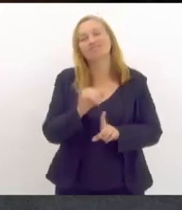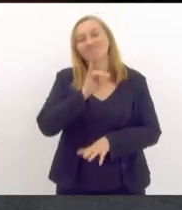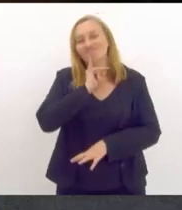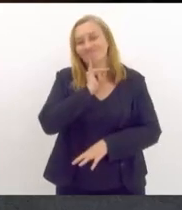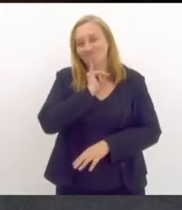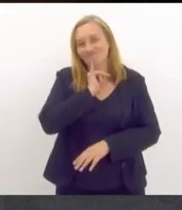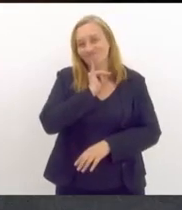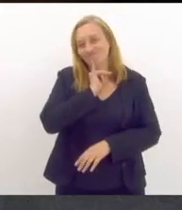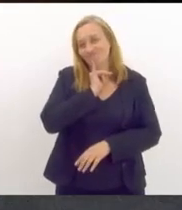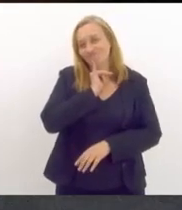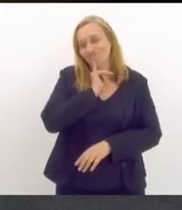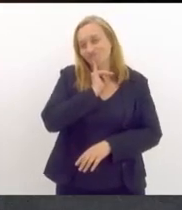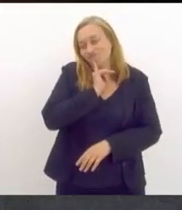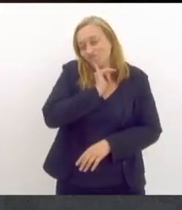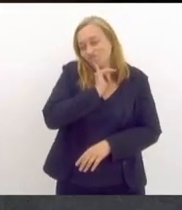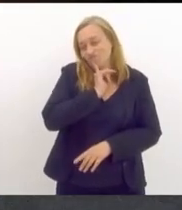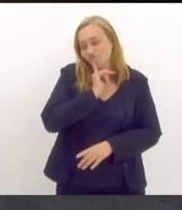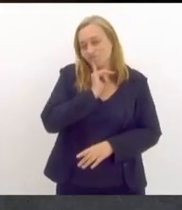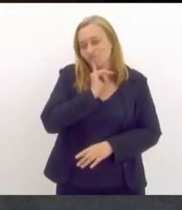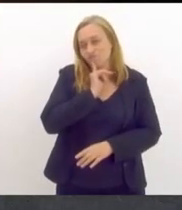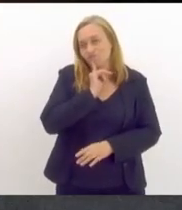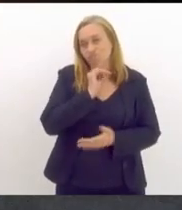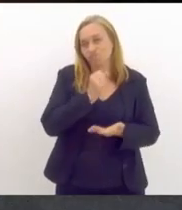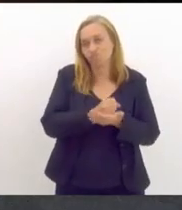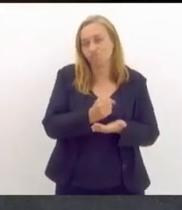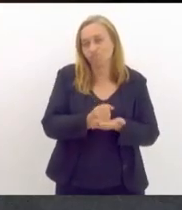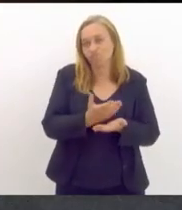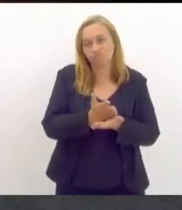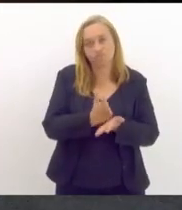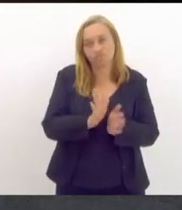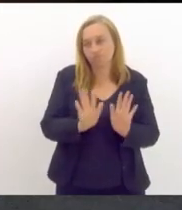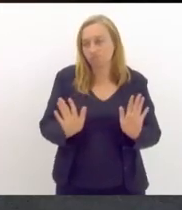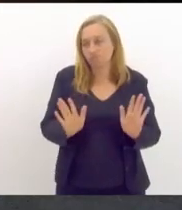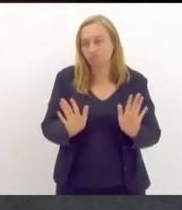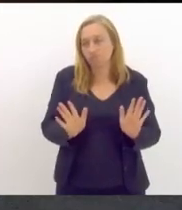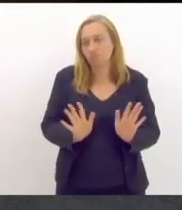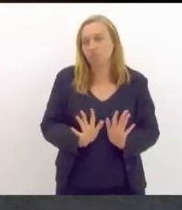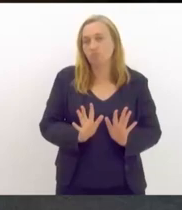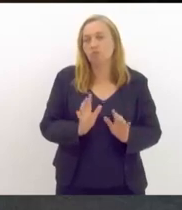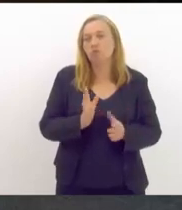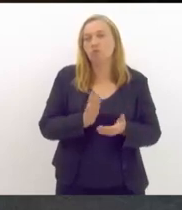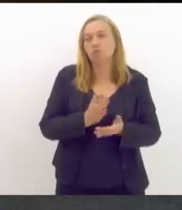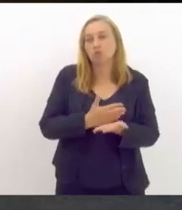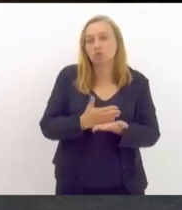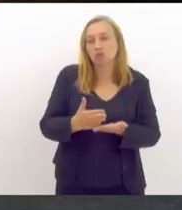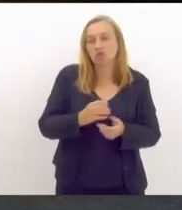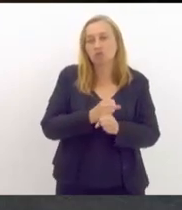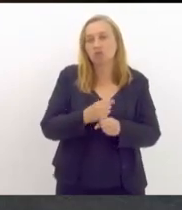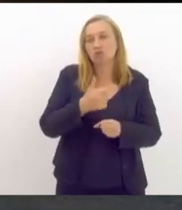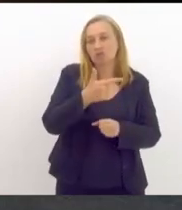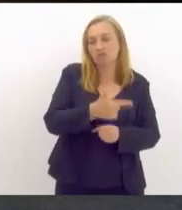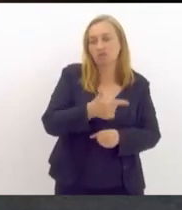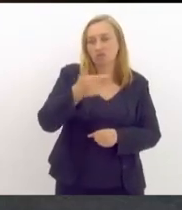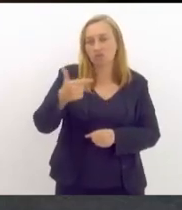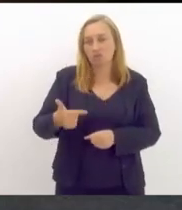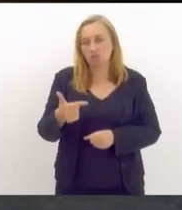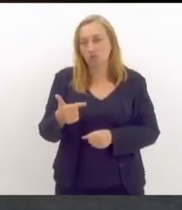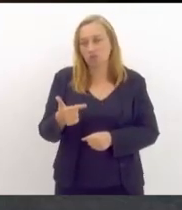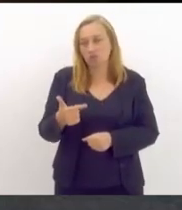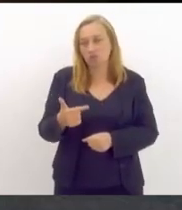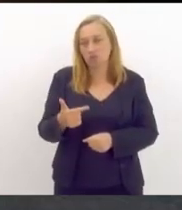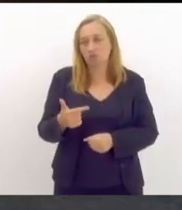esse distrato foi feito no ano no início do ano de 2022 final do ano de